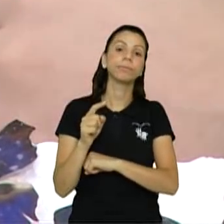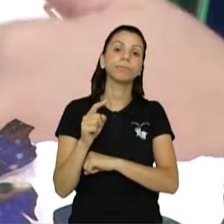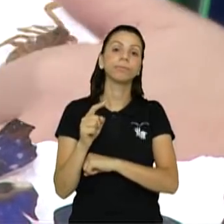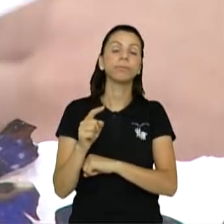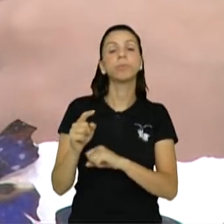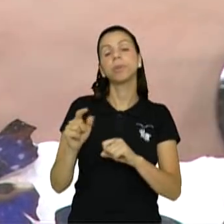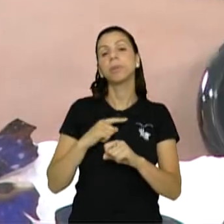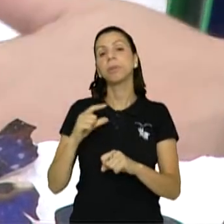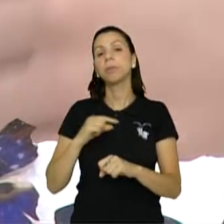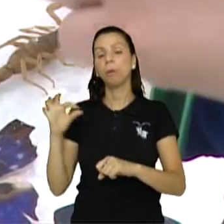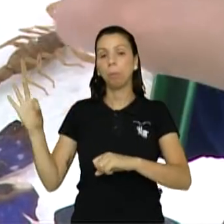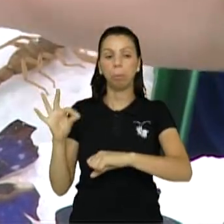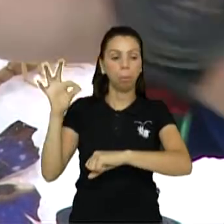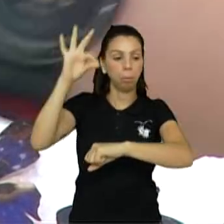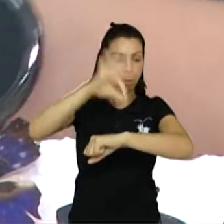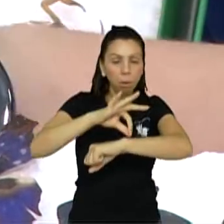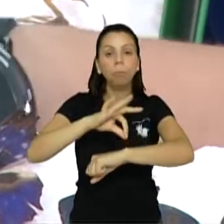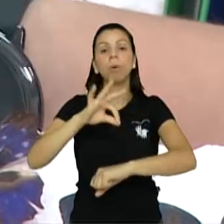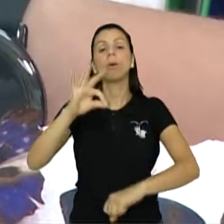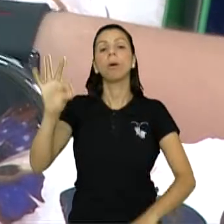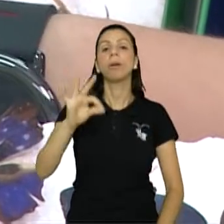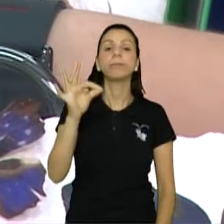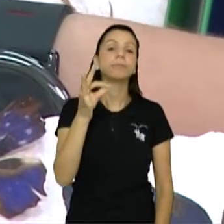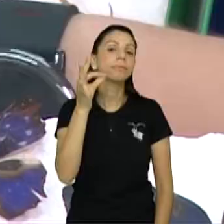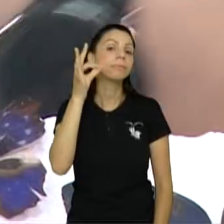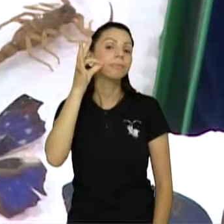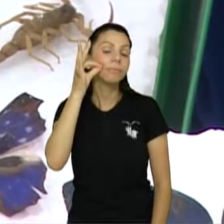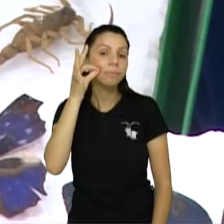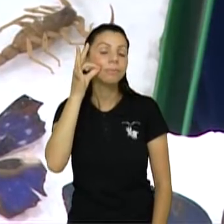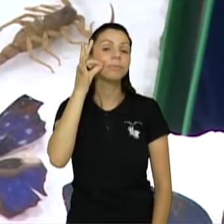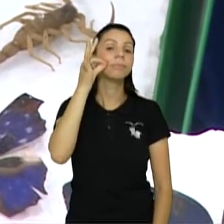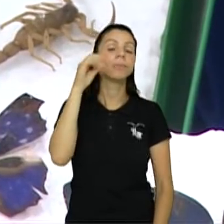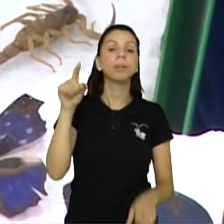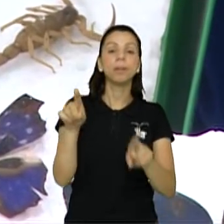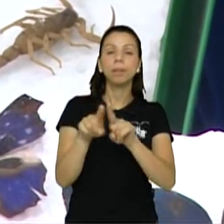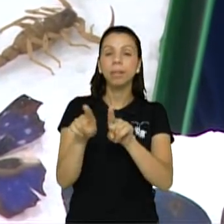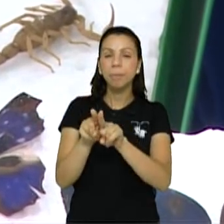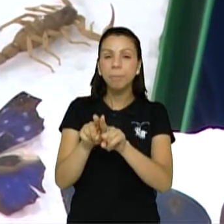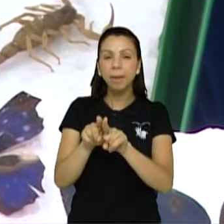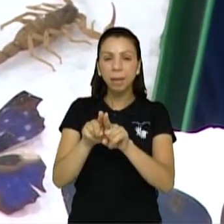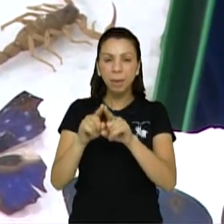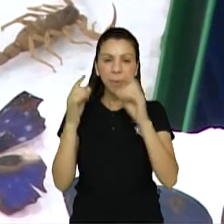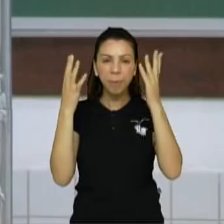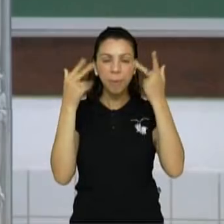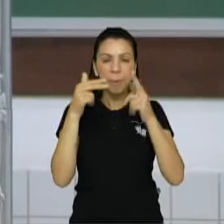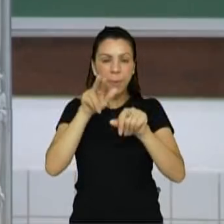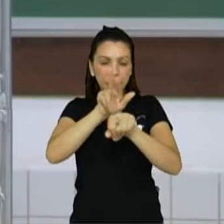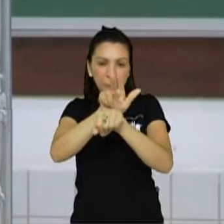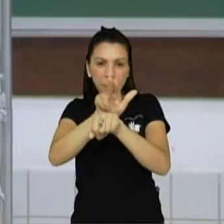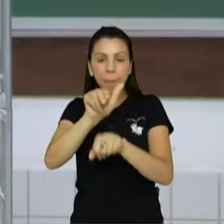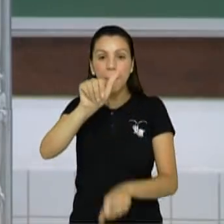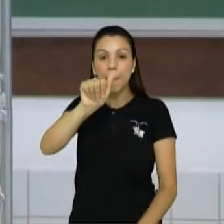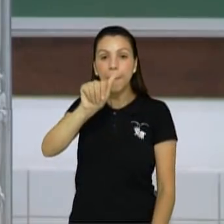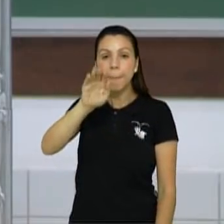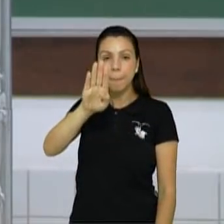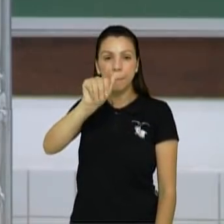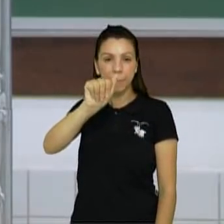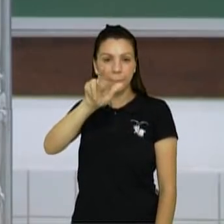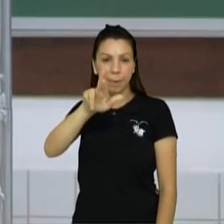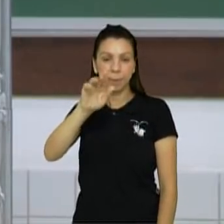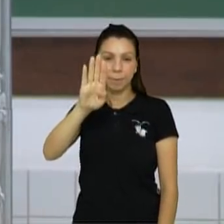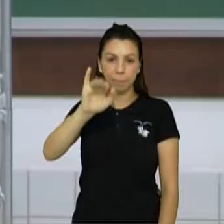as moscas, as abelhas, o bicho barbeiro, que você aprendeu lá quando a gente falou de protozoário, ele é desse